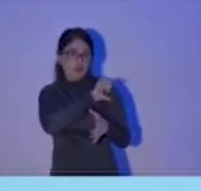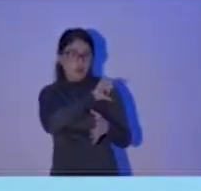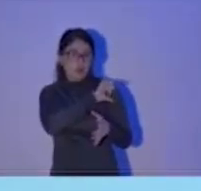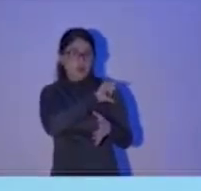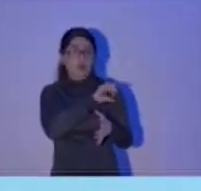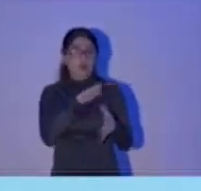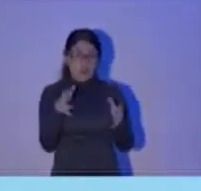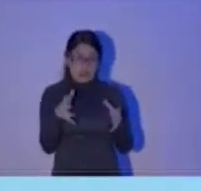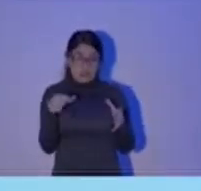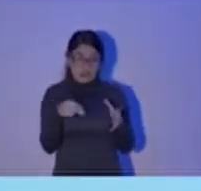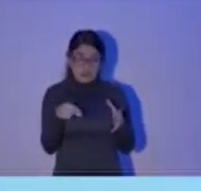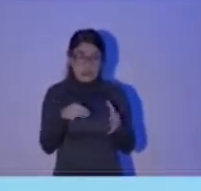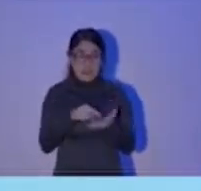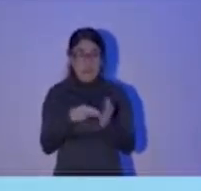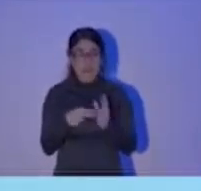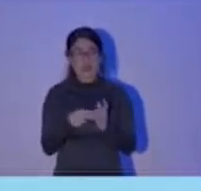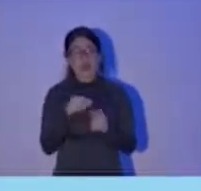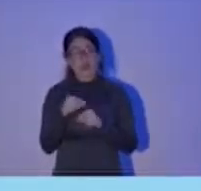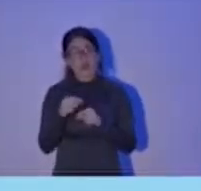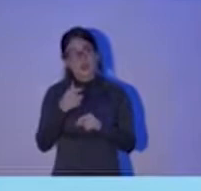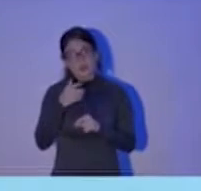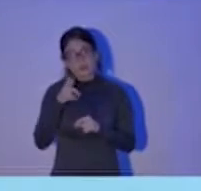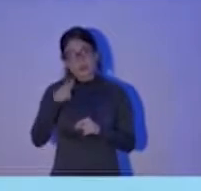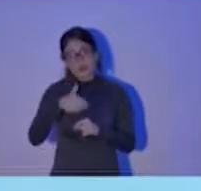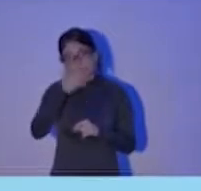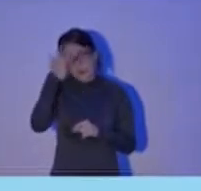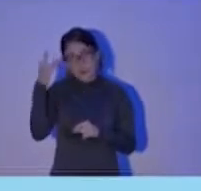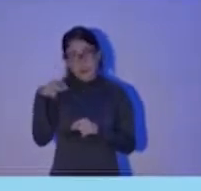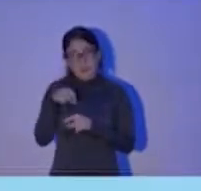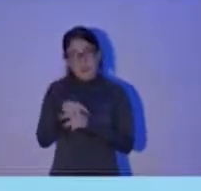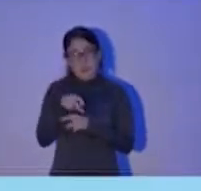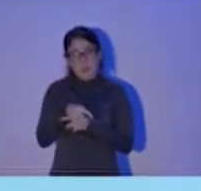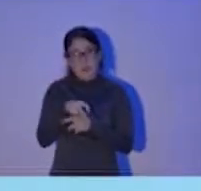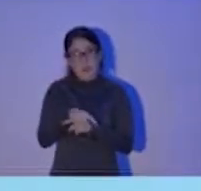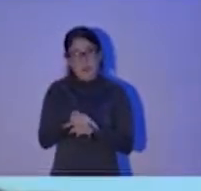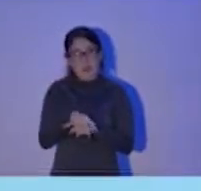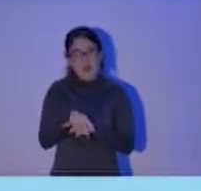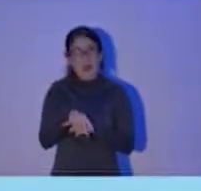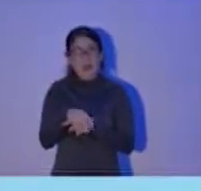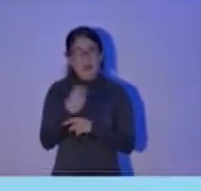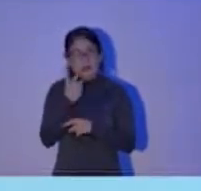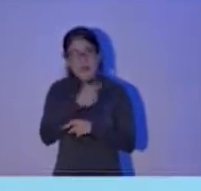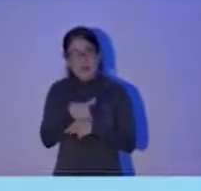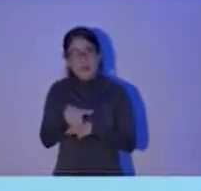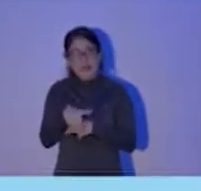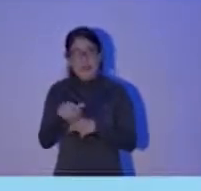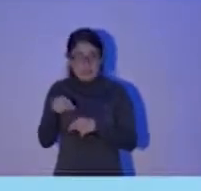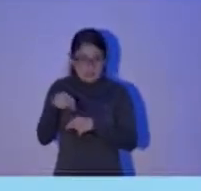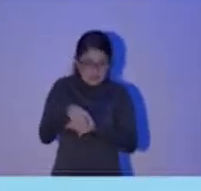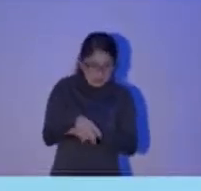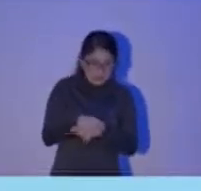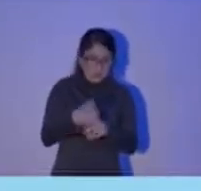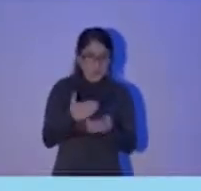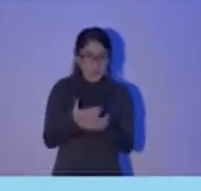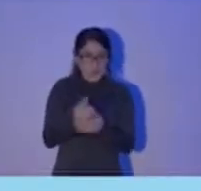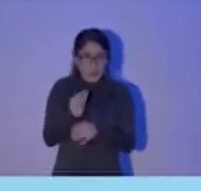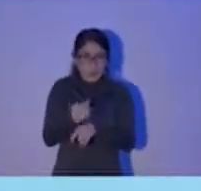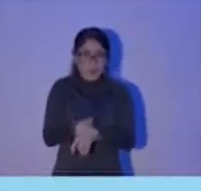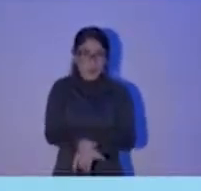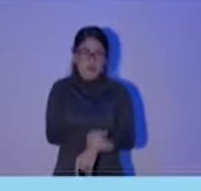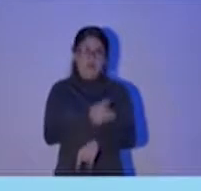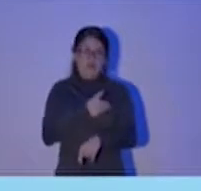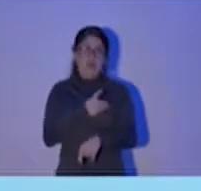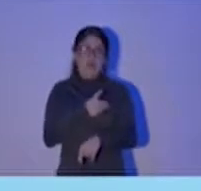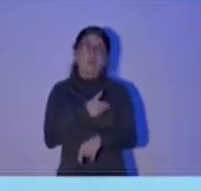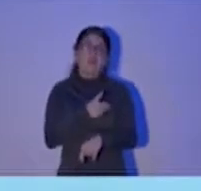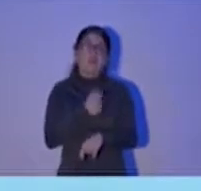está entrando para a escola, de fato, mais cedo. Então, isso é muito importante.